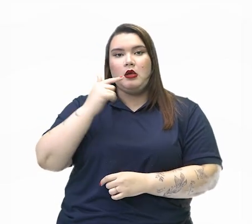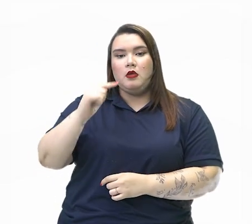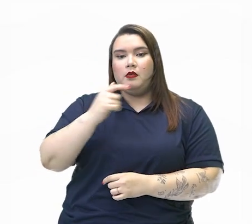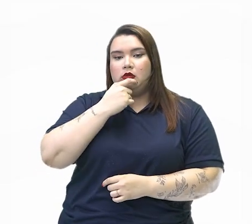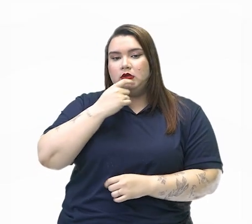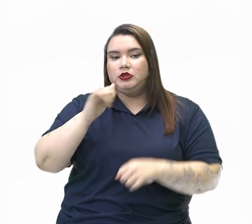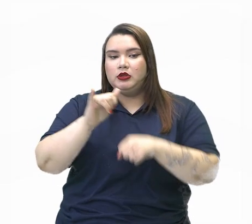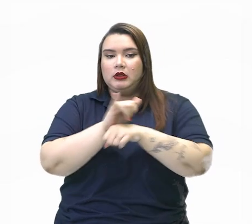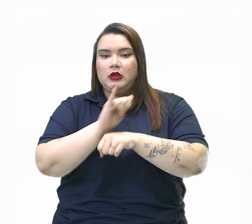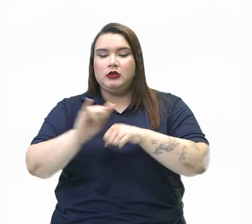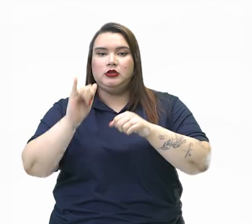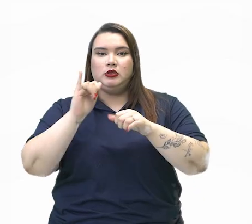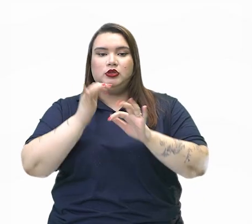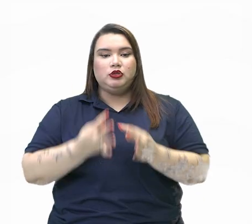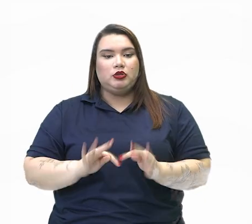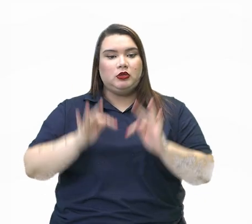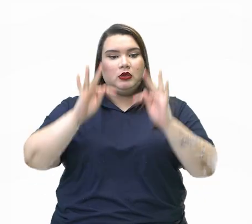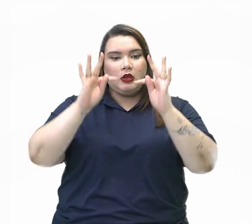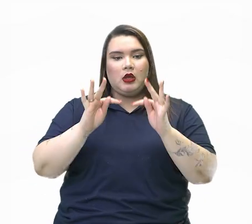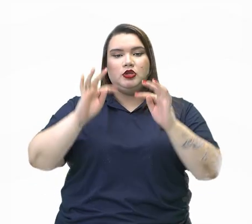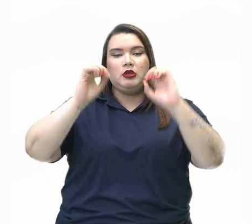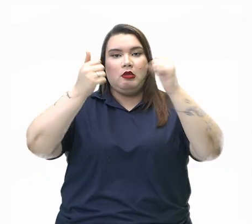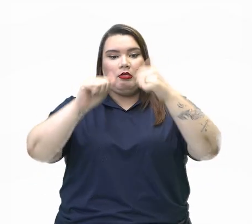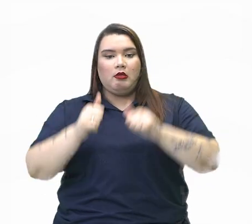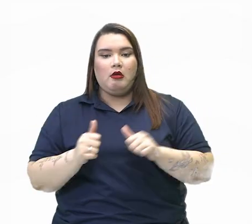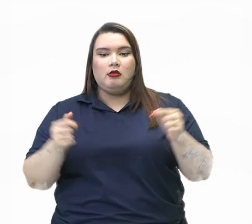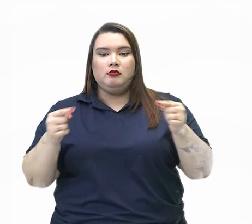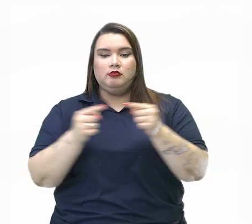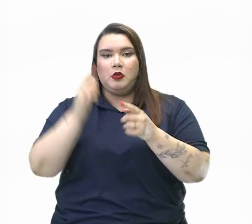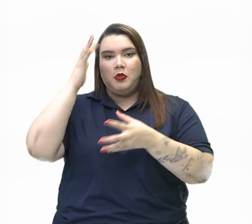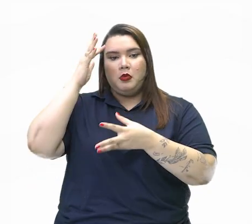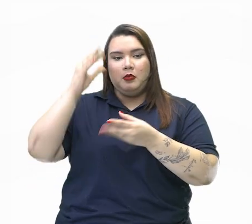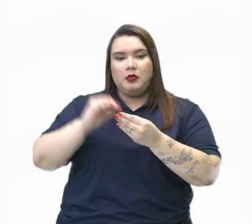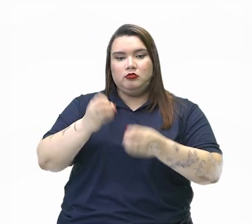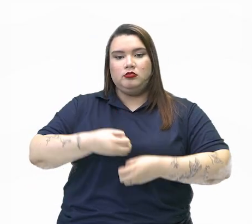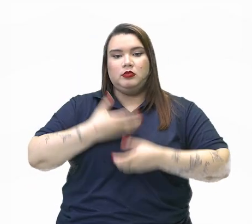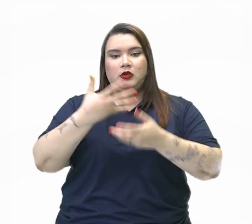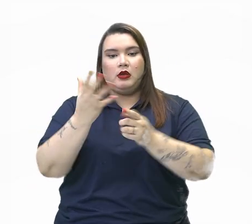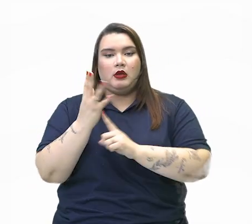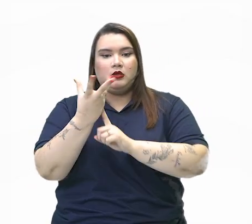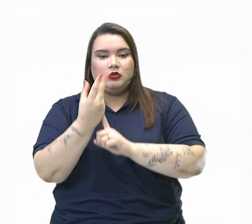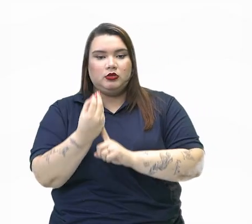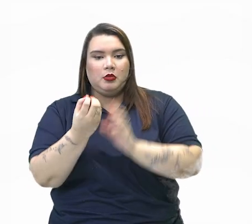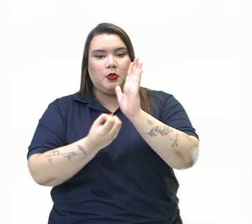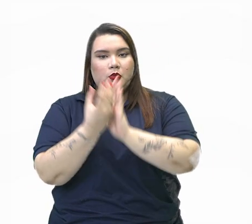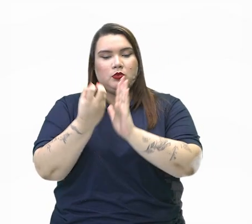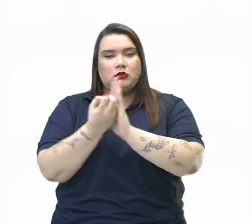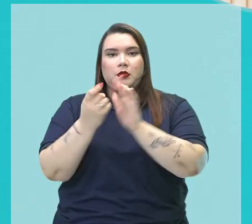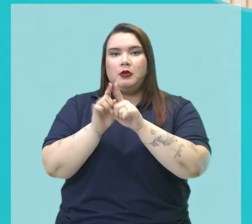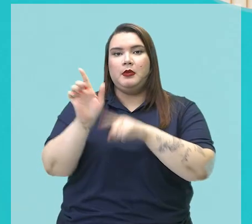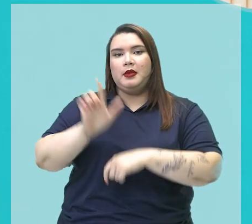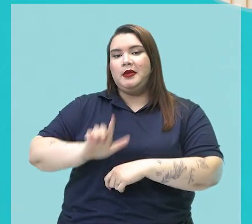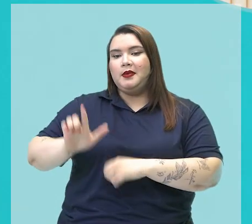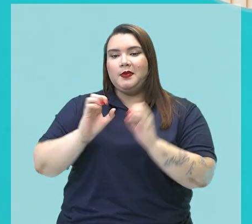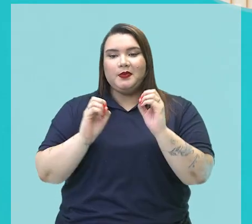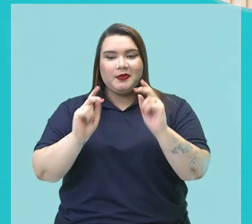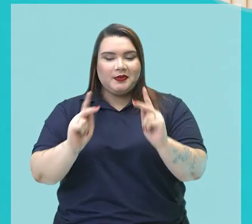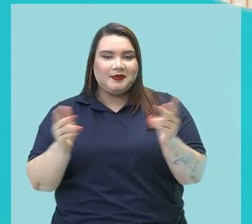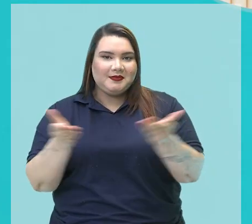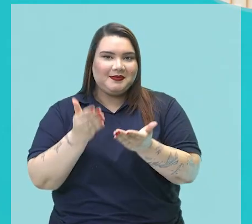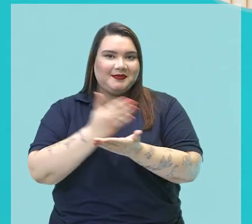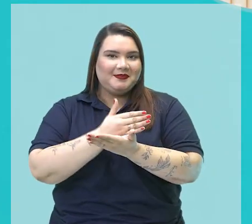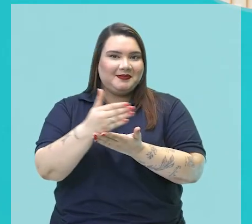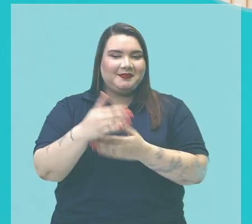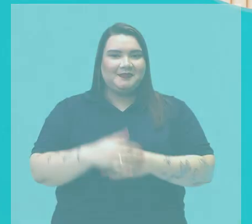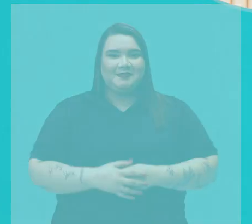ferramentas digitais na análise, interpretação e produção das manifestações artísticas e literárias. Bora iniciar